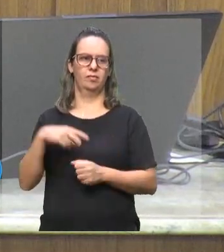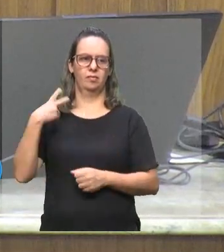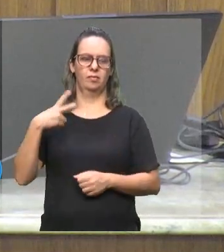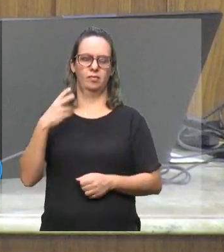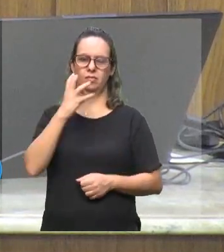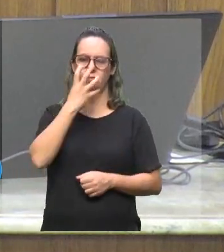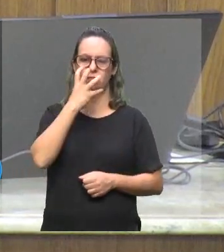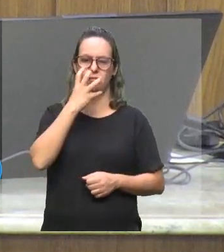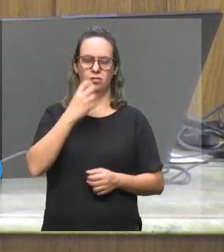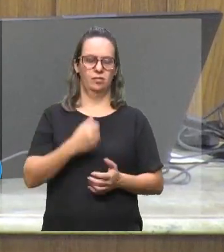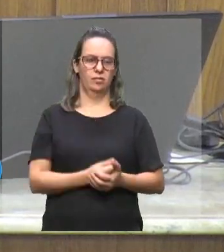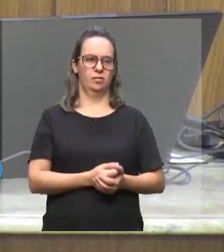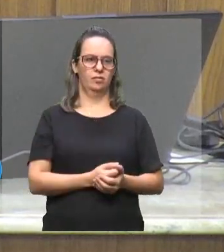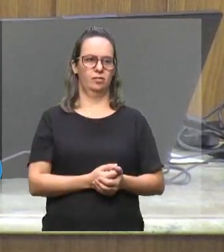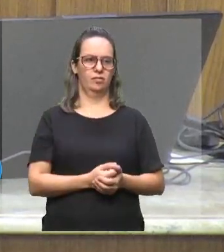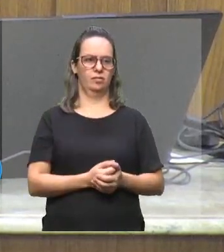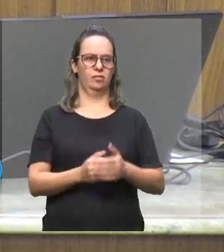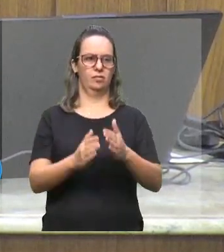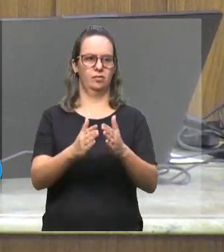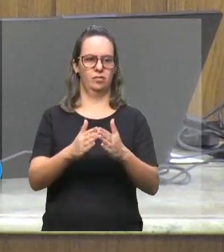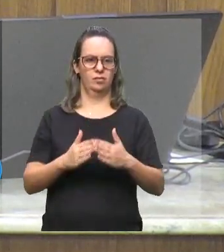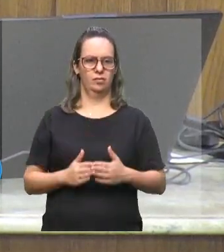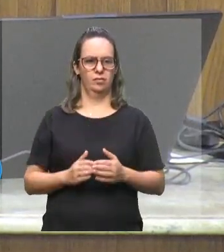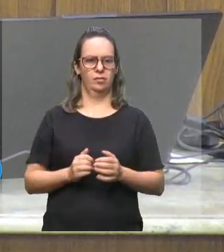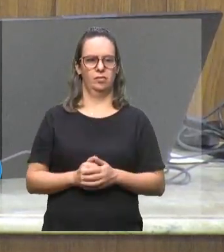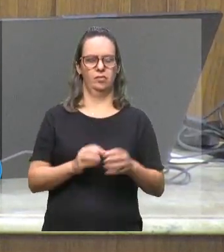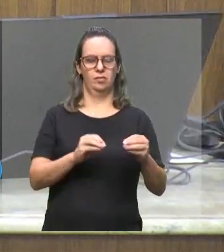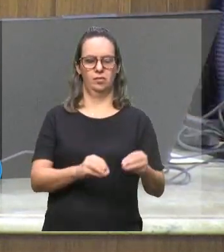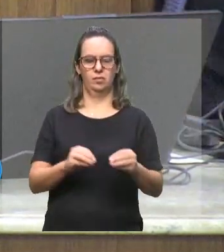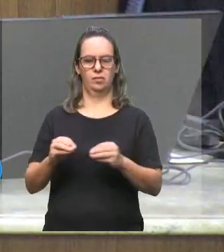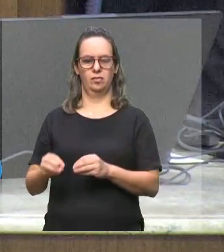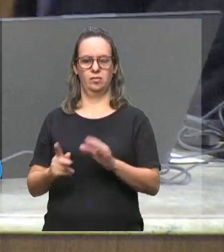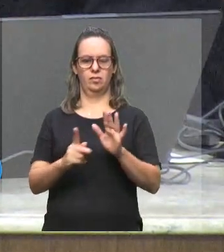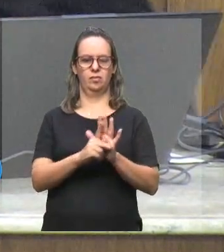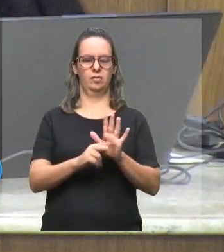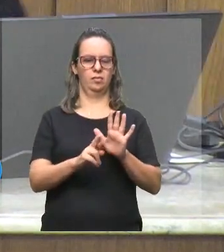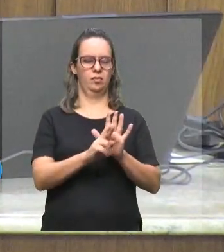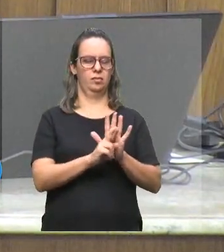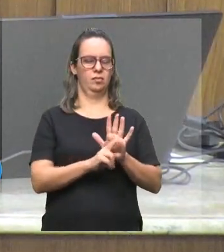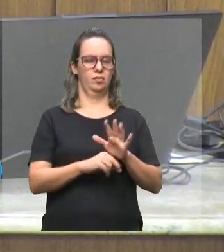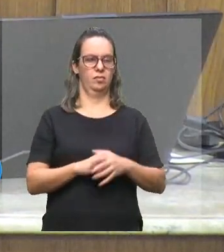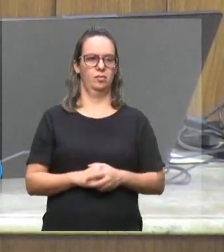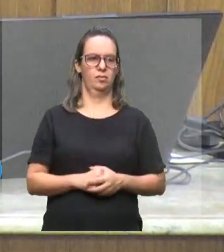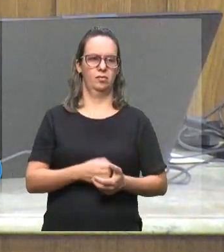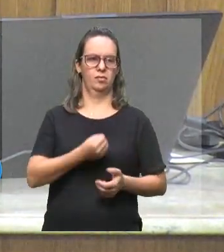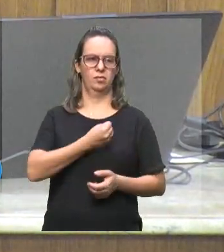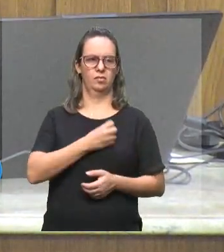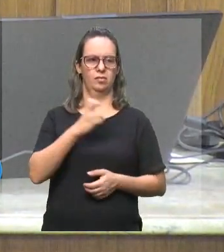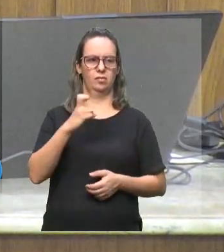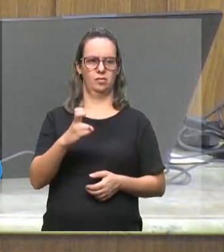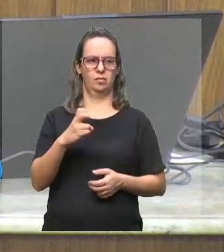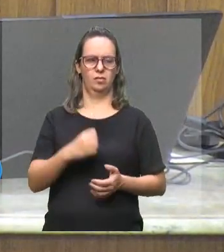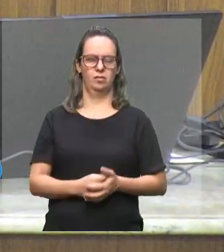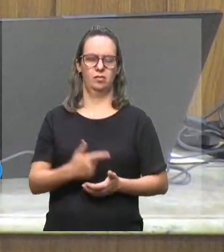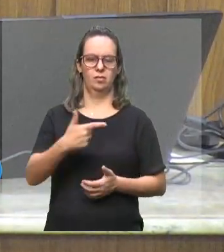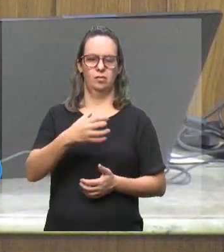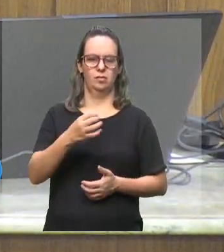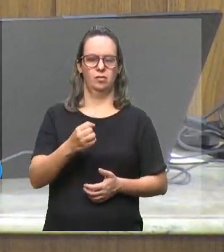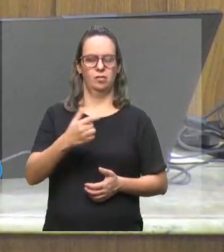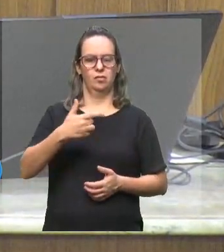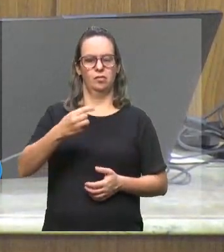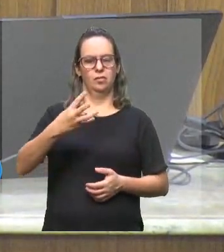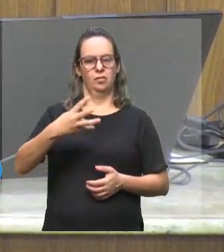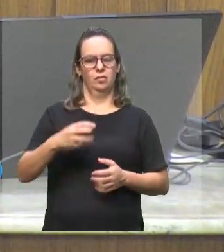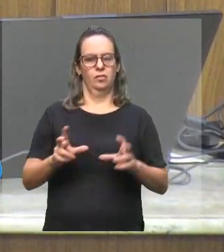Alexandre Cobra Vêncio, solicitando o adiamento do projeto de resolução número 5/2024 da mesa da Câmara Municipal de